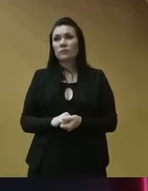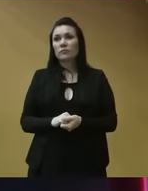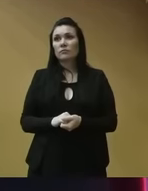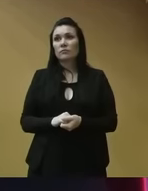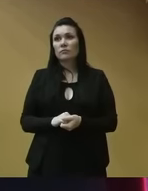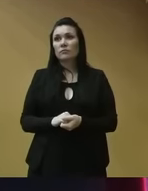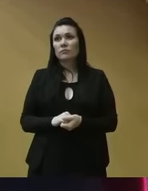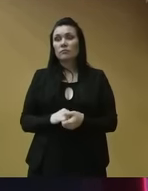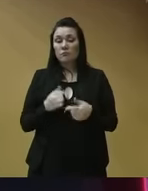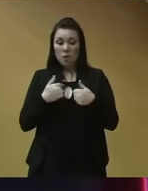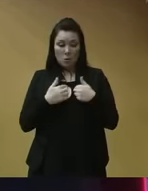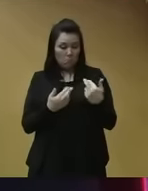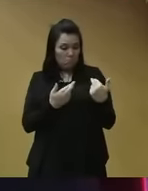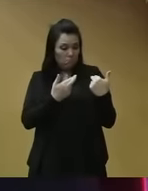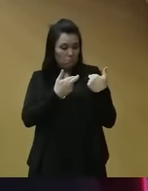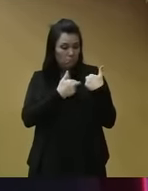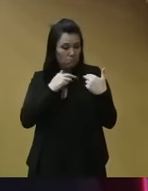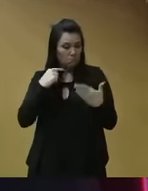Comprometo-me ainda